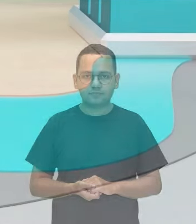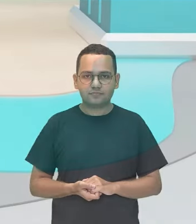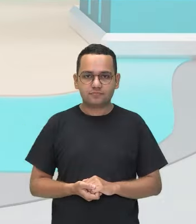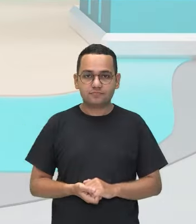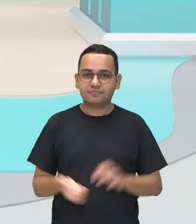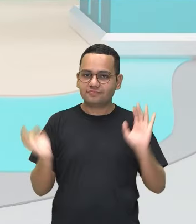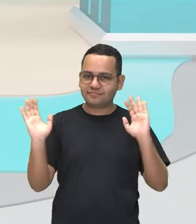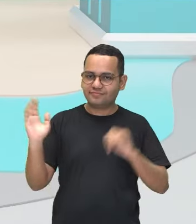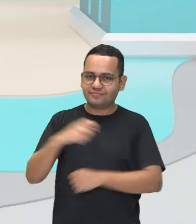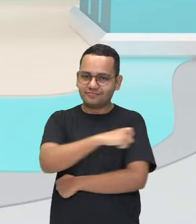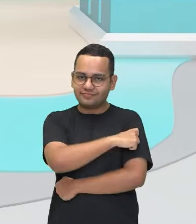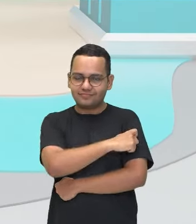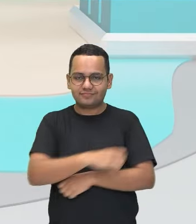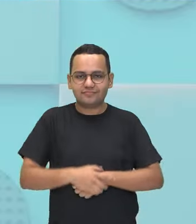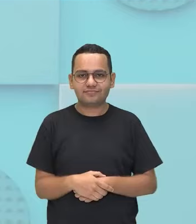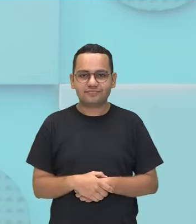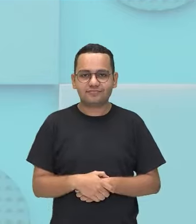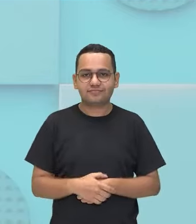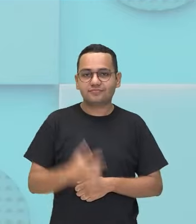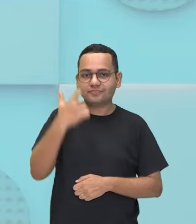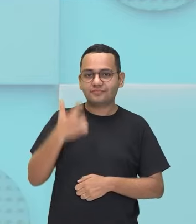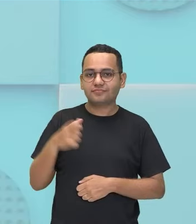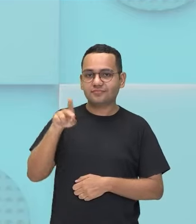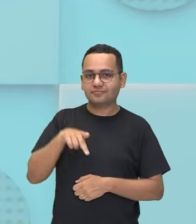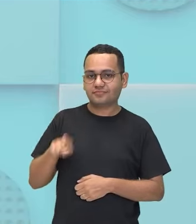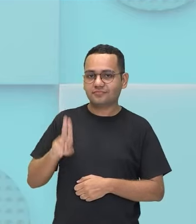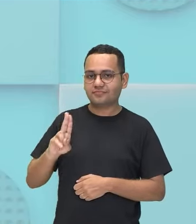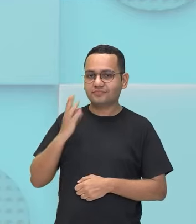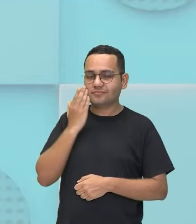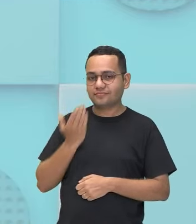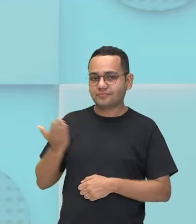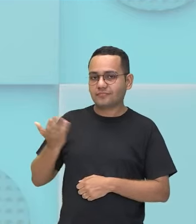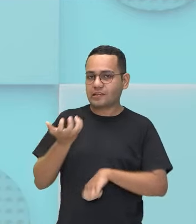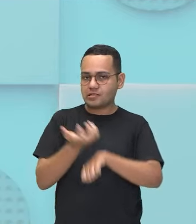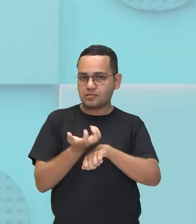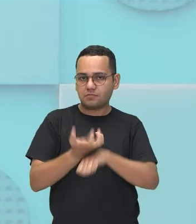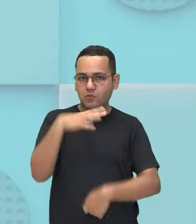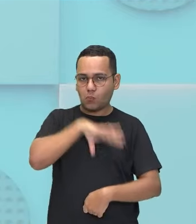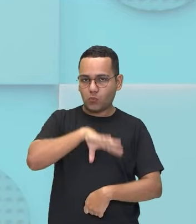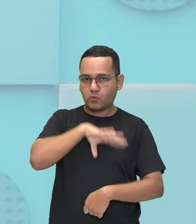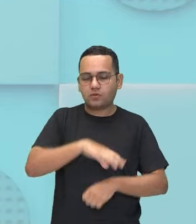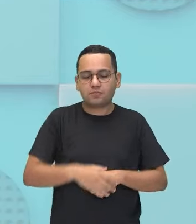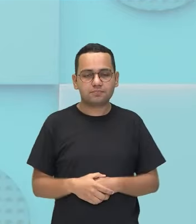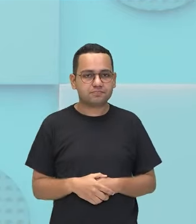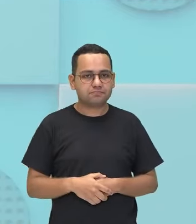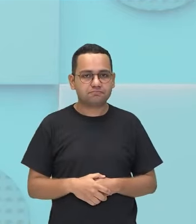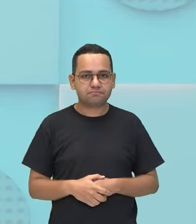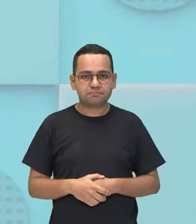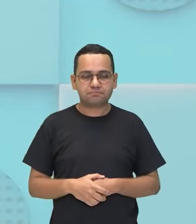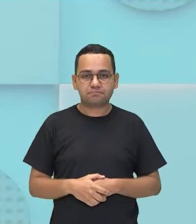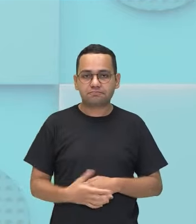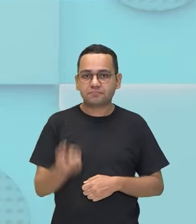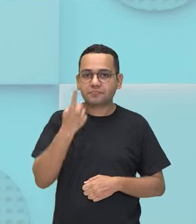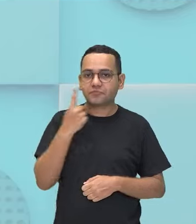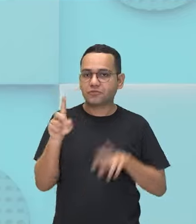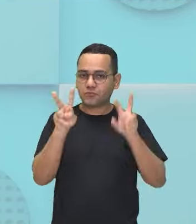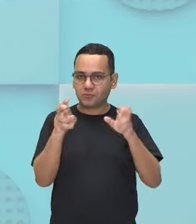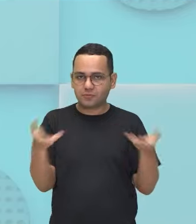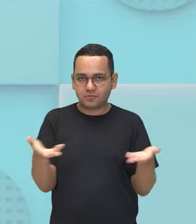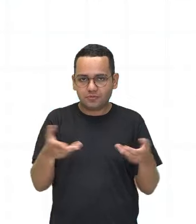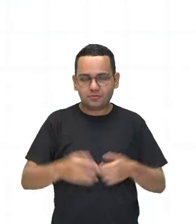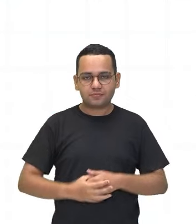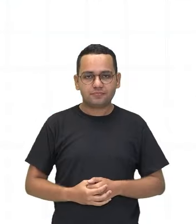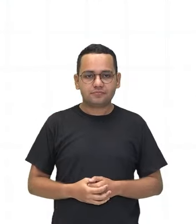Olá, alunos! Eu sou a professora Sheila Rodrigues, do componente de Língua Portuguesa. Vamos conhecer o que nós temos no nosso